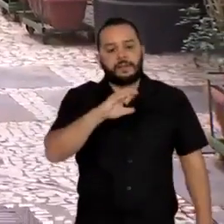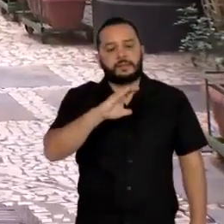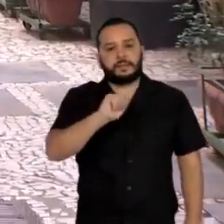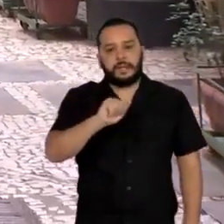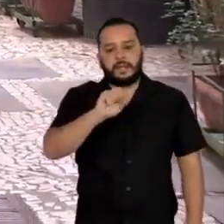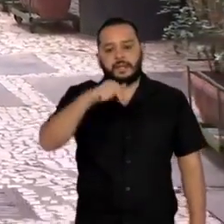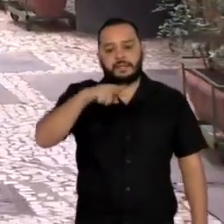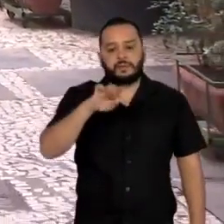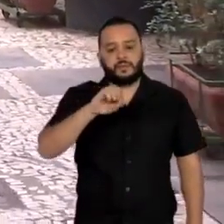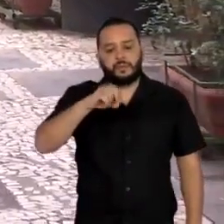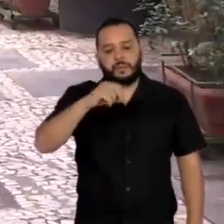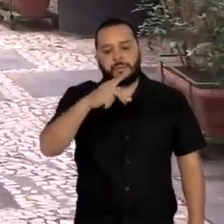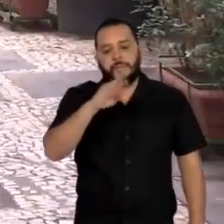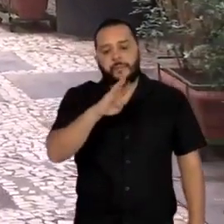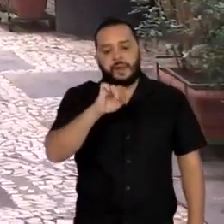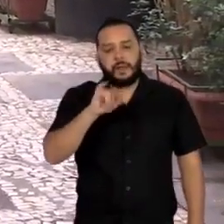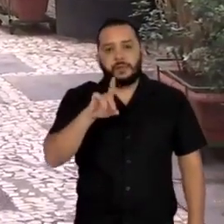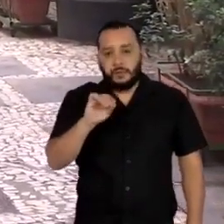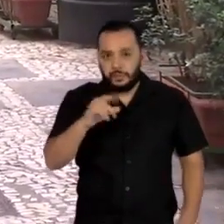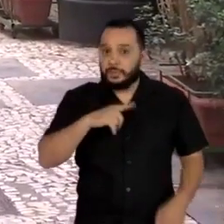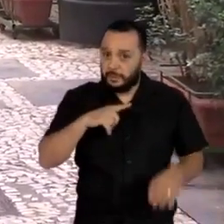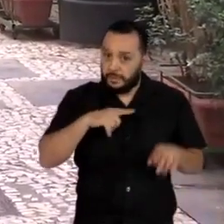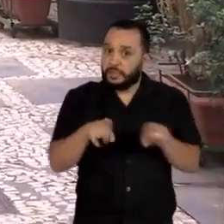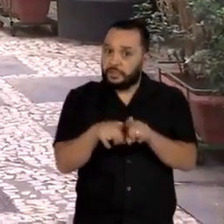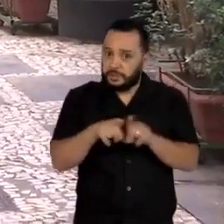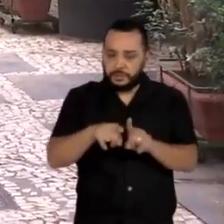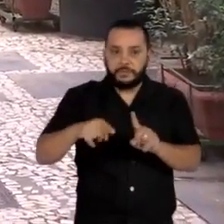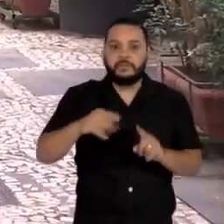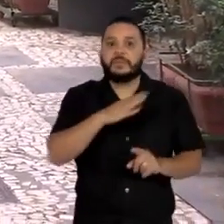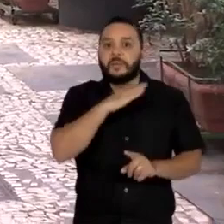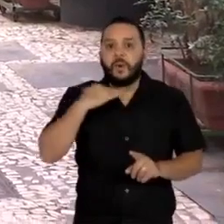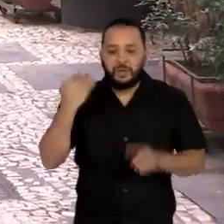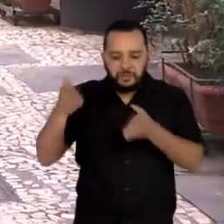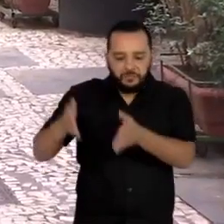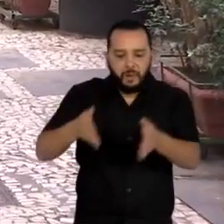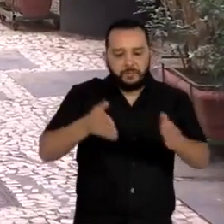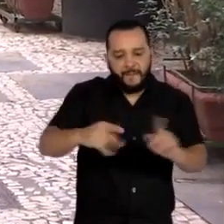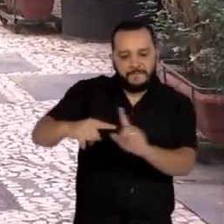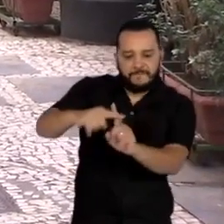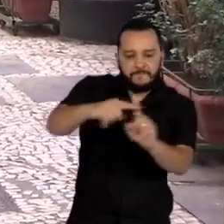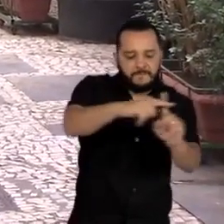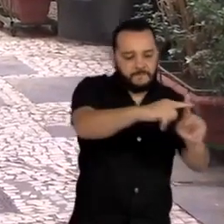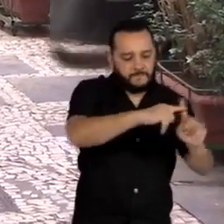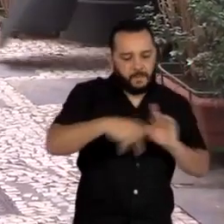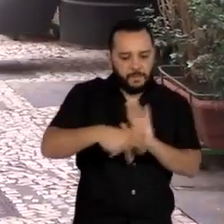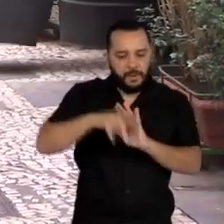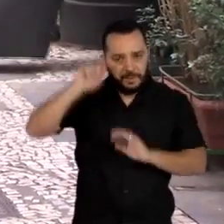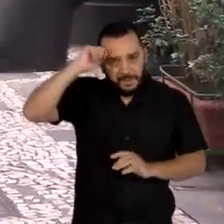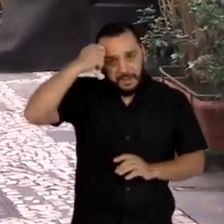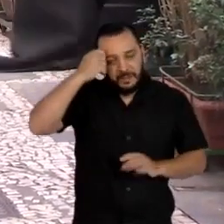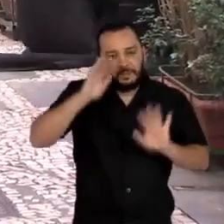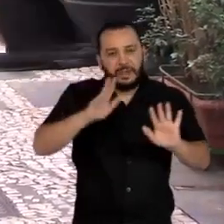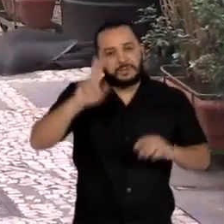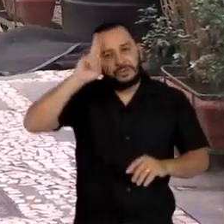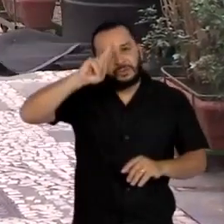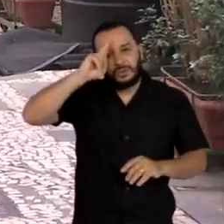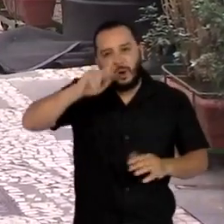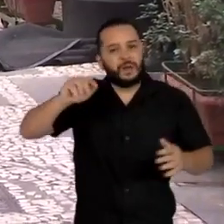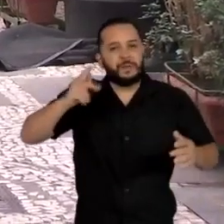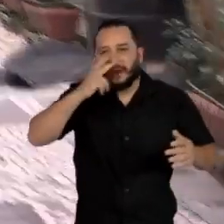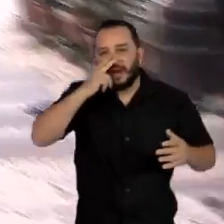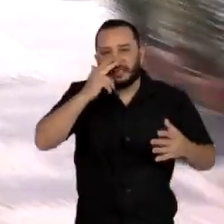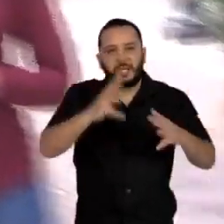local onde existia um cemitério de negros. Como o registro de uma história que foi submetida ao apagamento, foi instalada